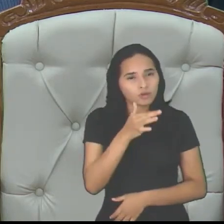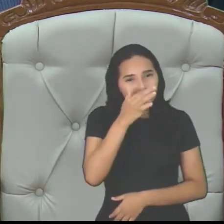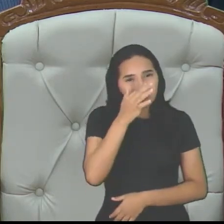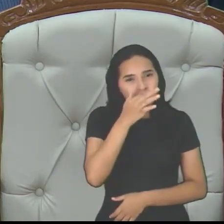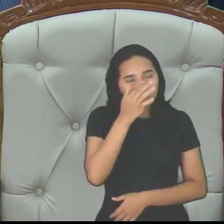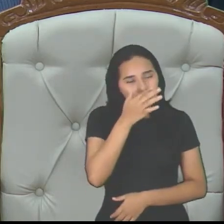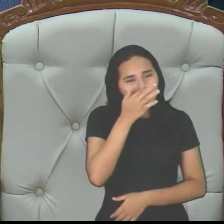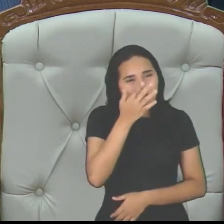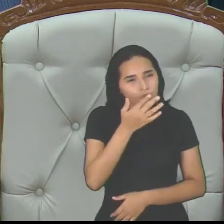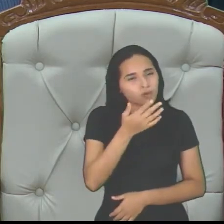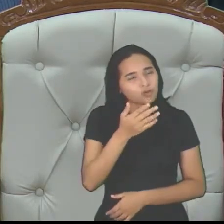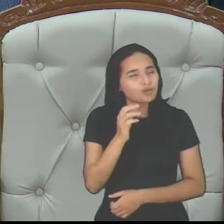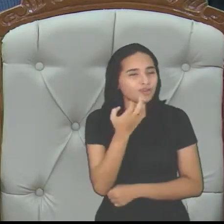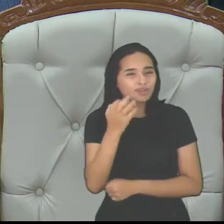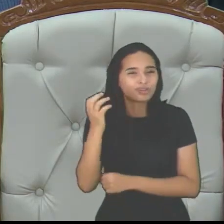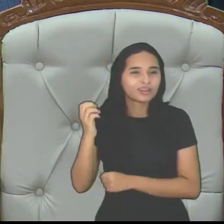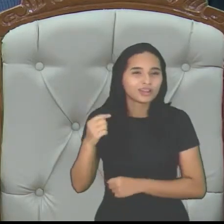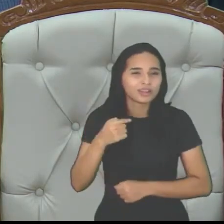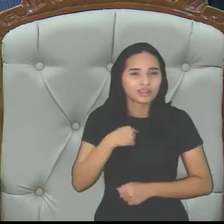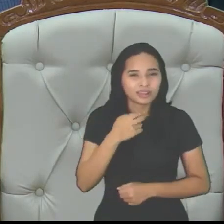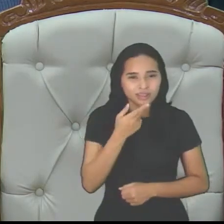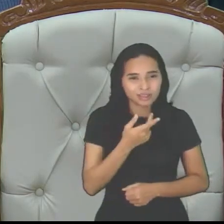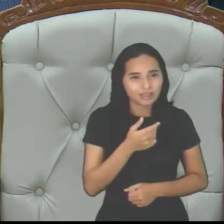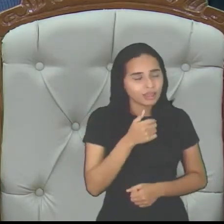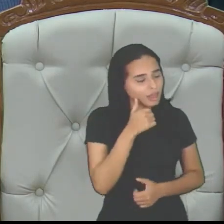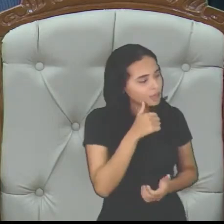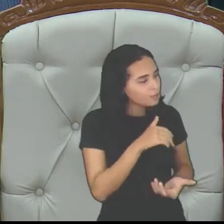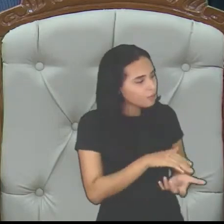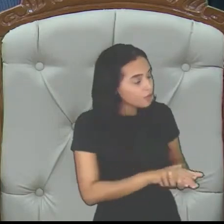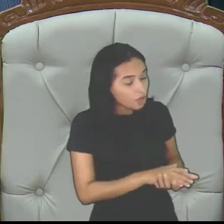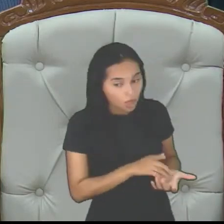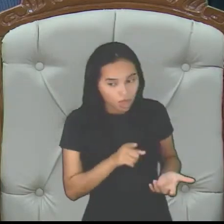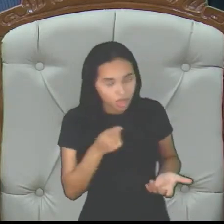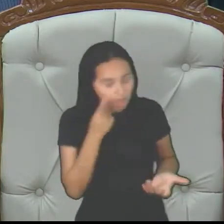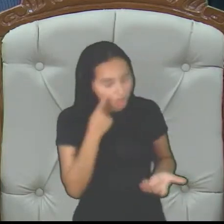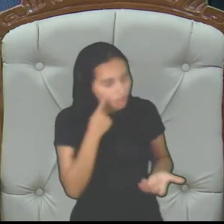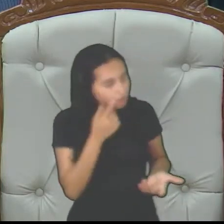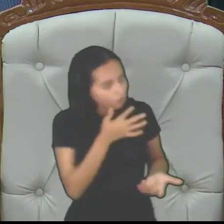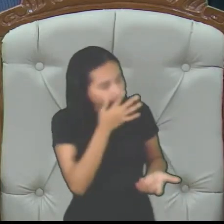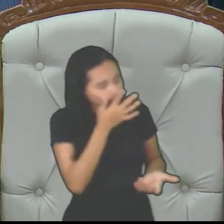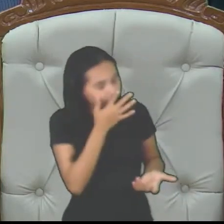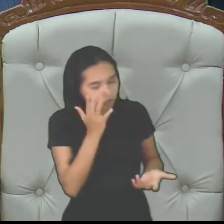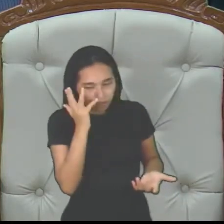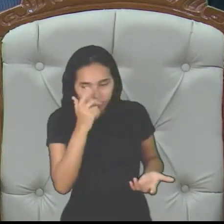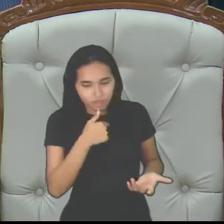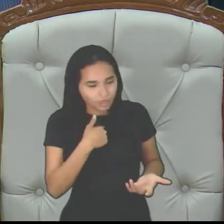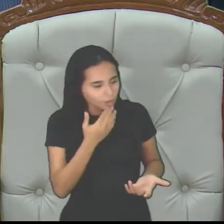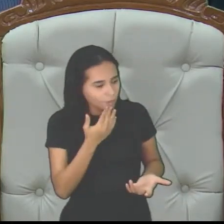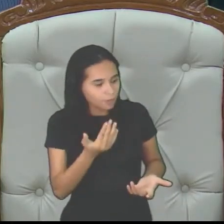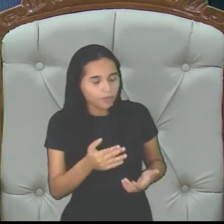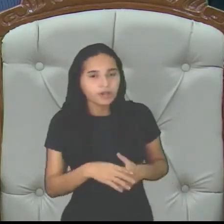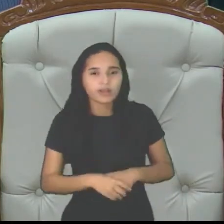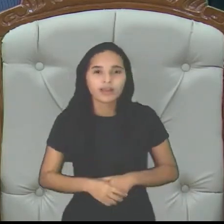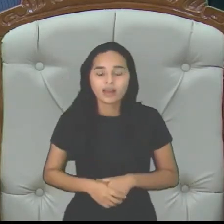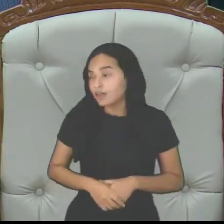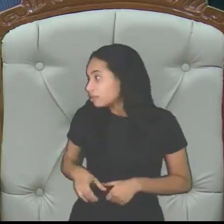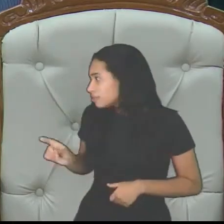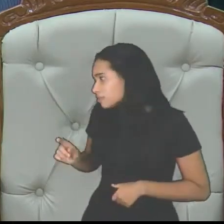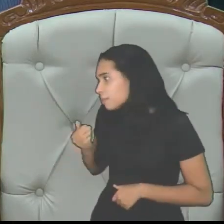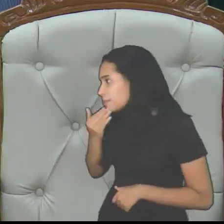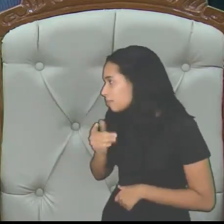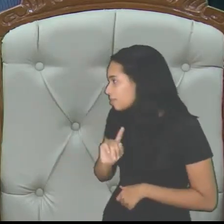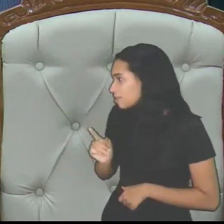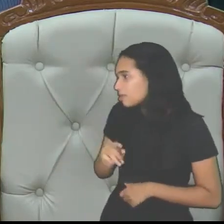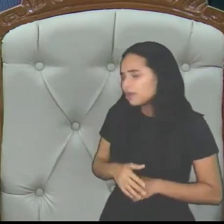jardim do Éden. E eu disse para minha esposa, que pera bonita, eu vou pedir uma pera dessa. A minha esposa, não faço negócio. Eu digo, não, porque a pera é